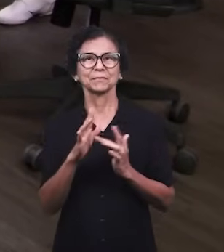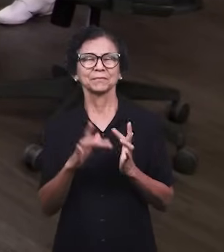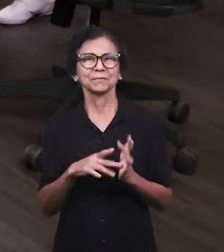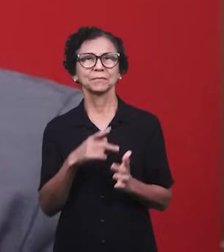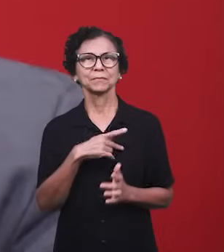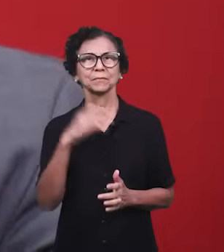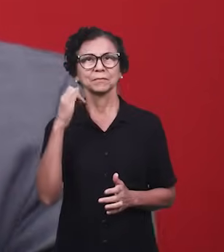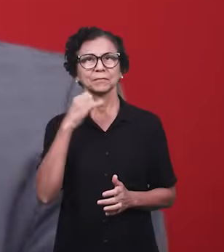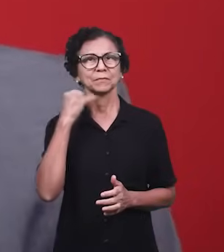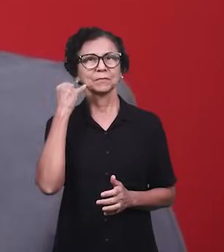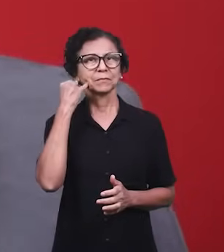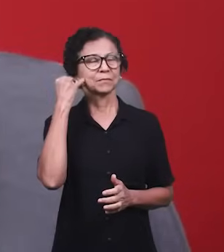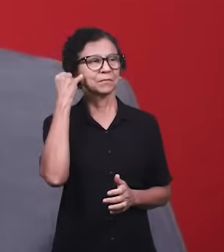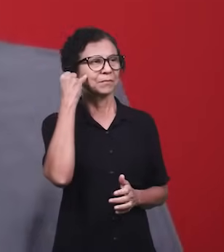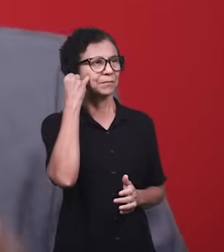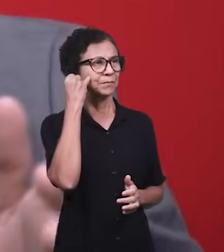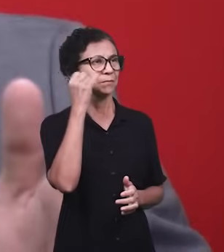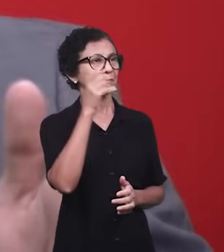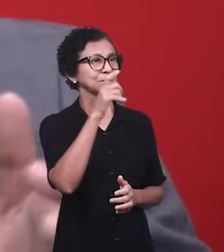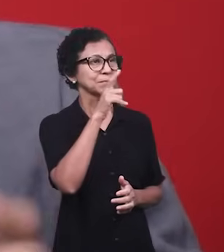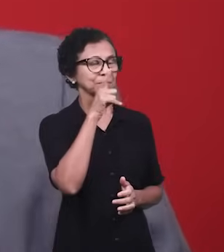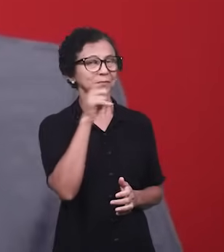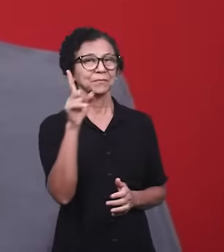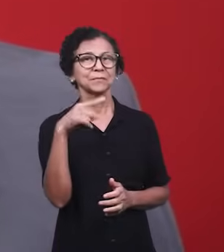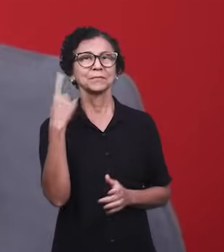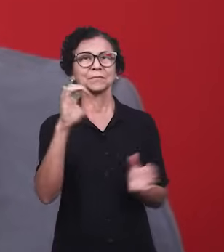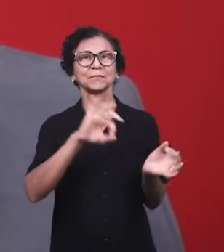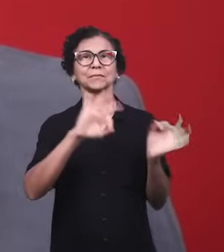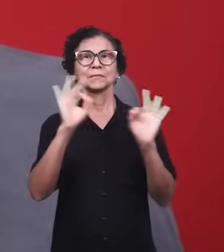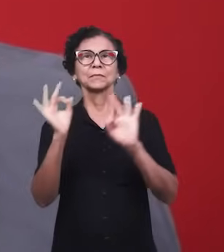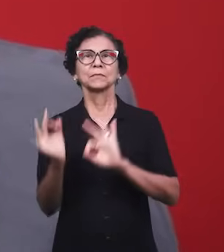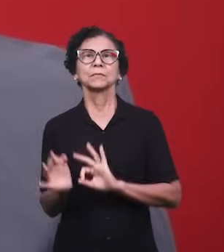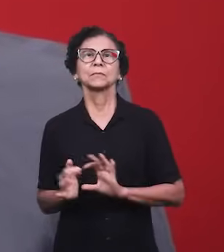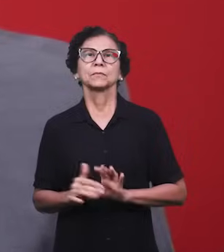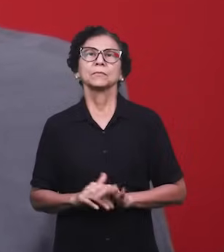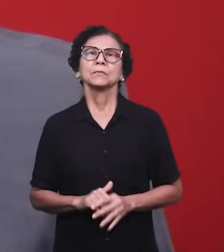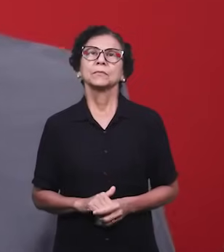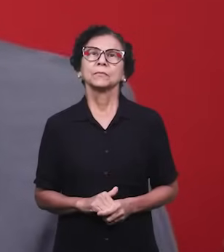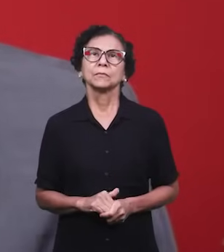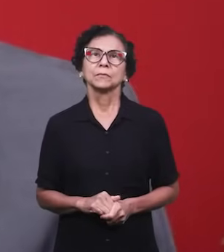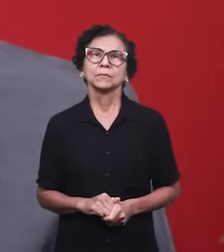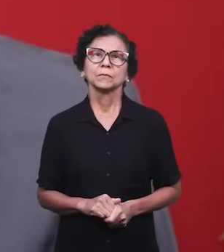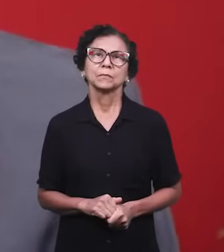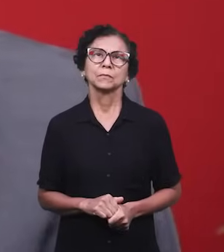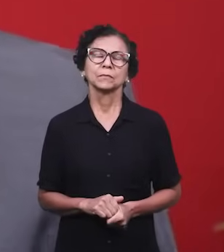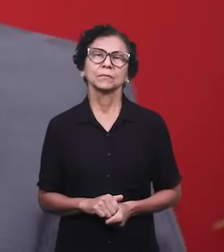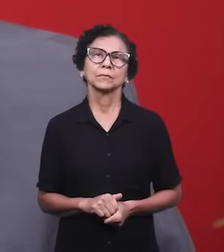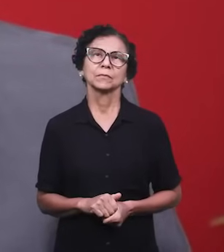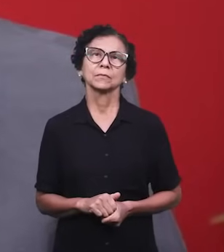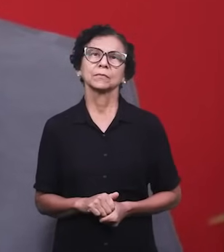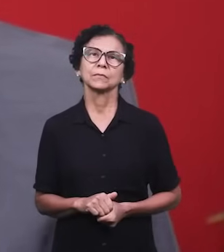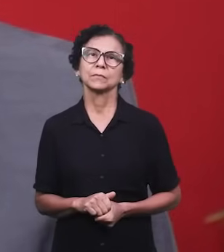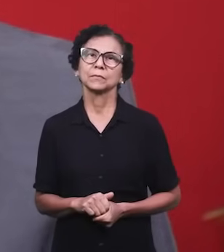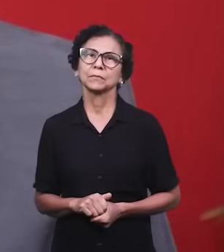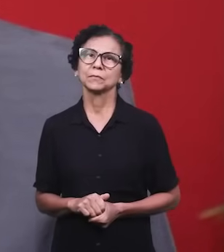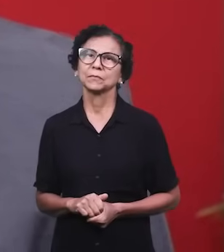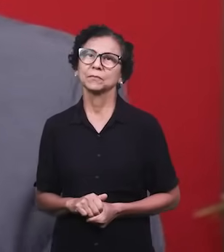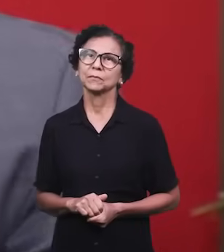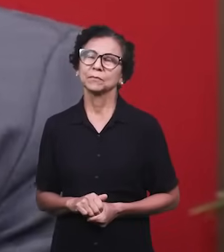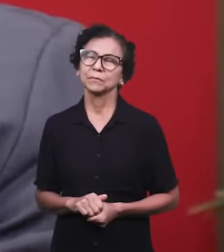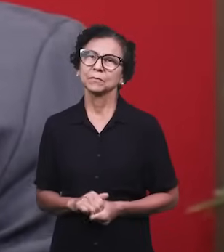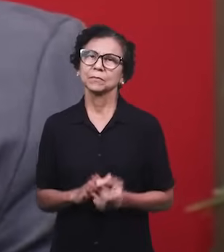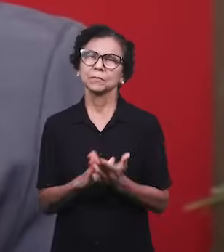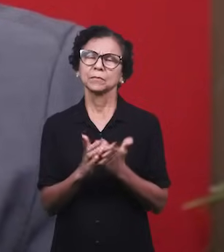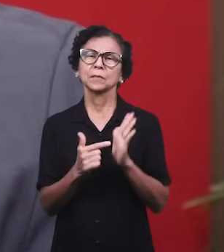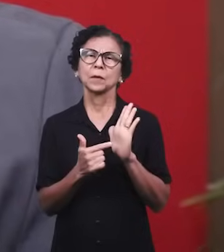pastor Josias, pastor Gilson e aqueles que nos assistem também. Nós vemos muitos exemplos de cura